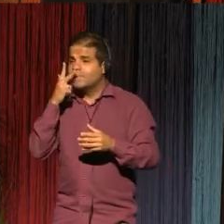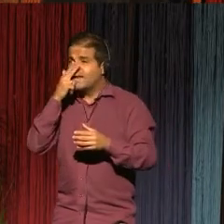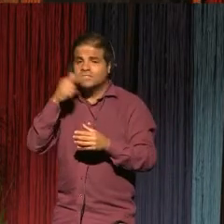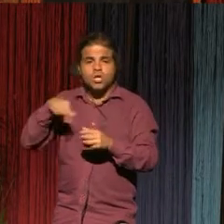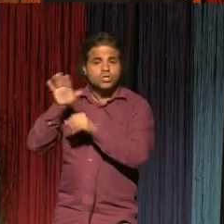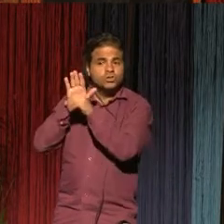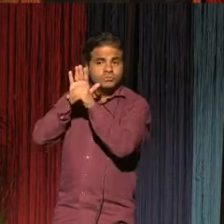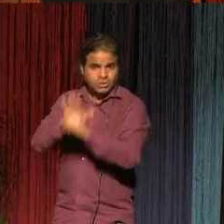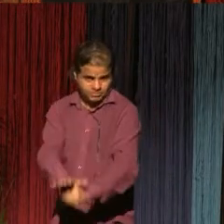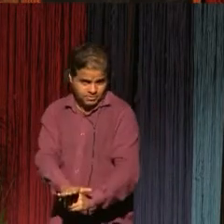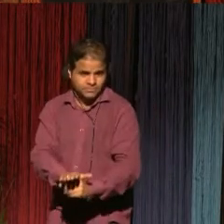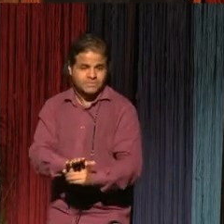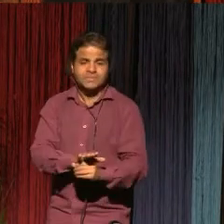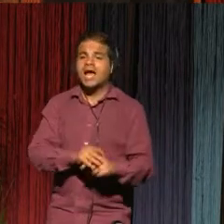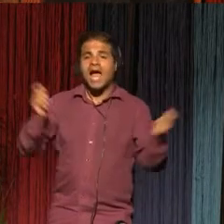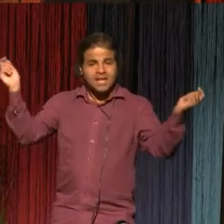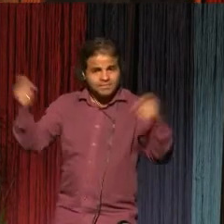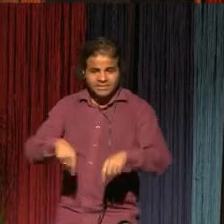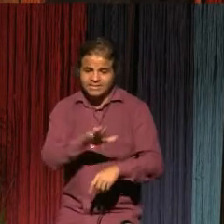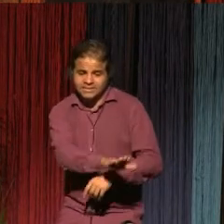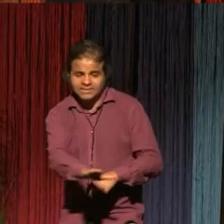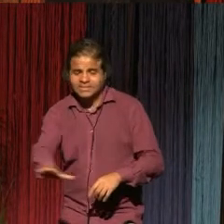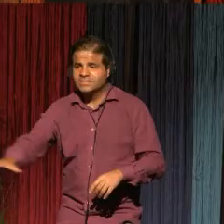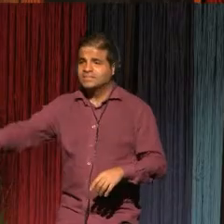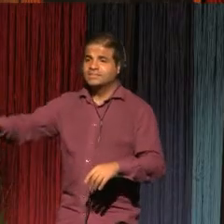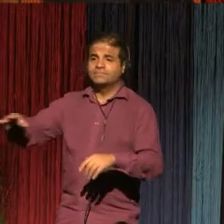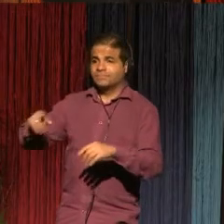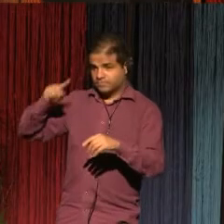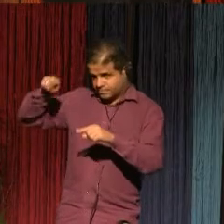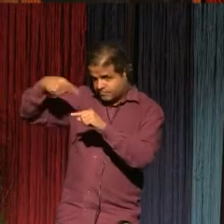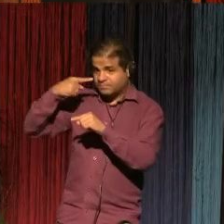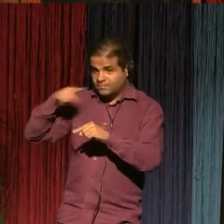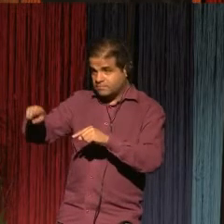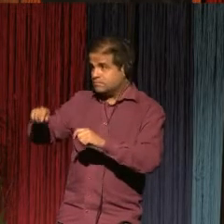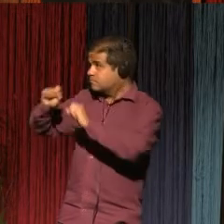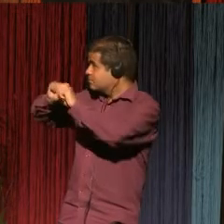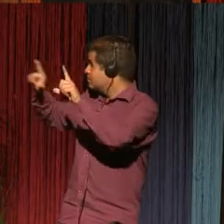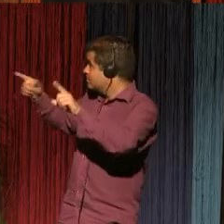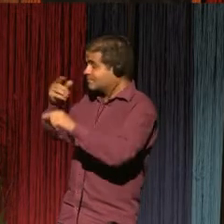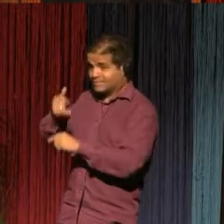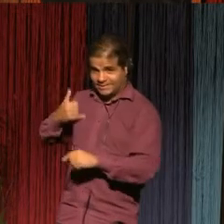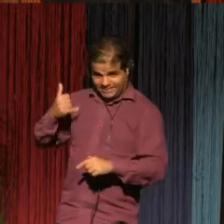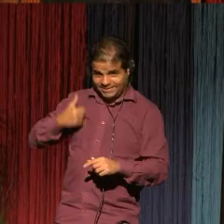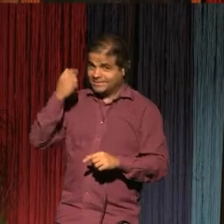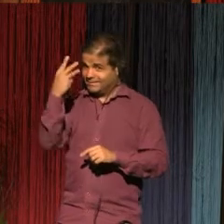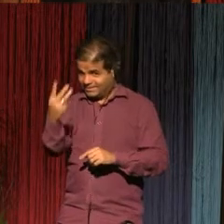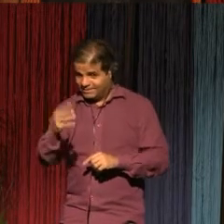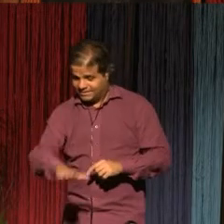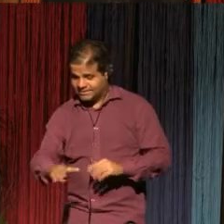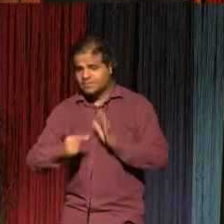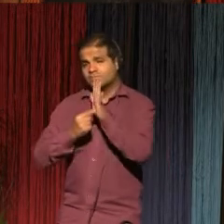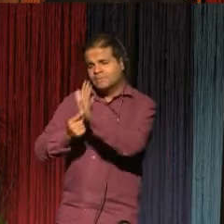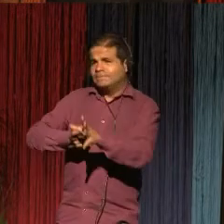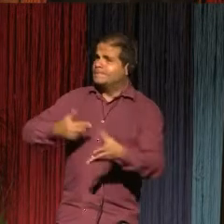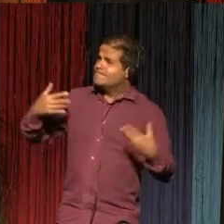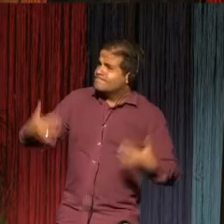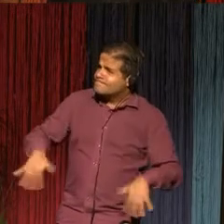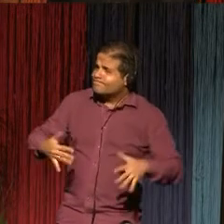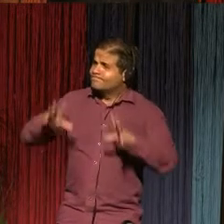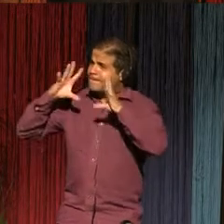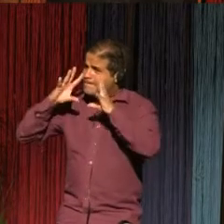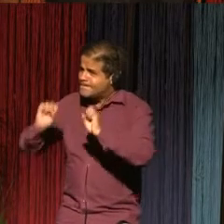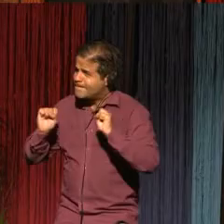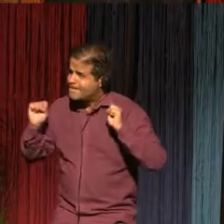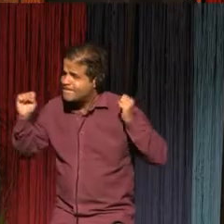das crianças pequenas. A seguir, você verá uma criança de 3 anos de idade mostrando uma perseverança e uma